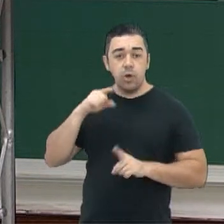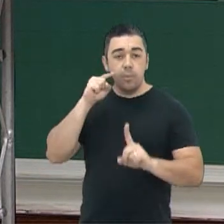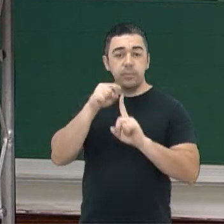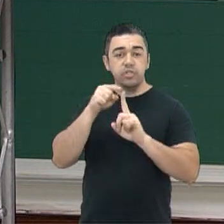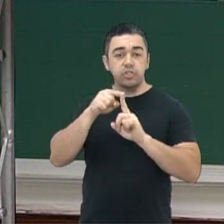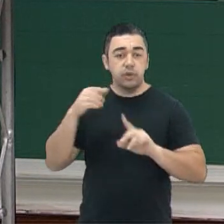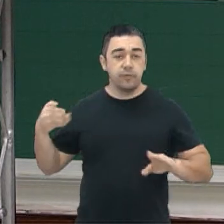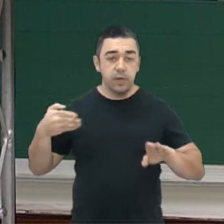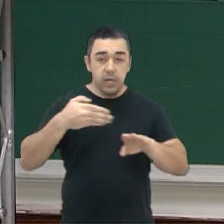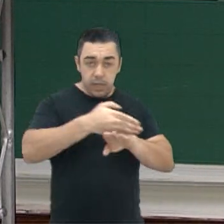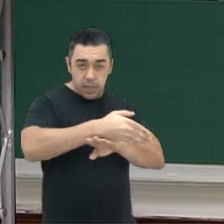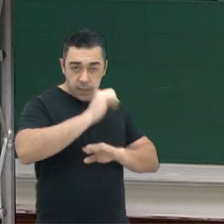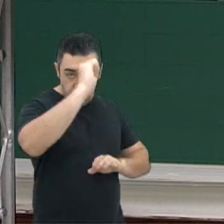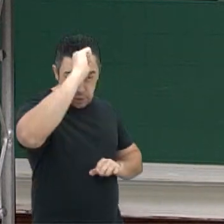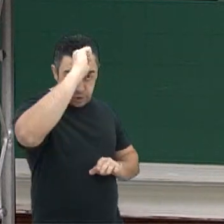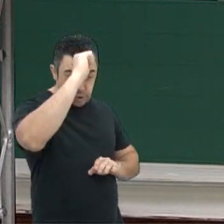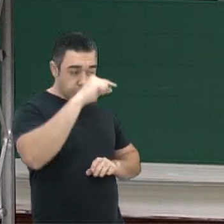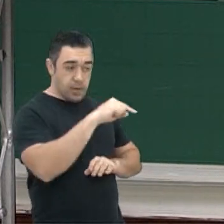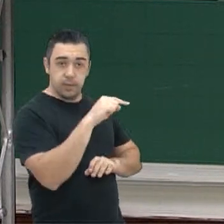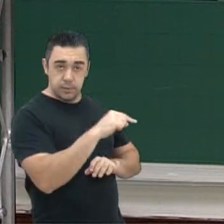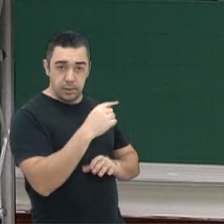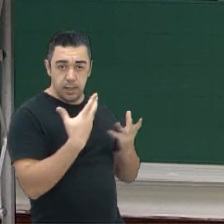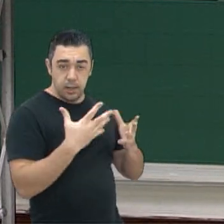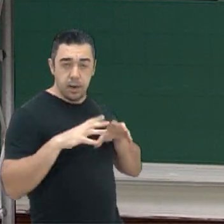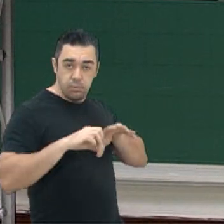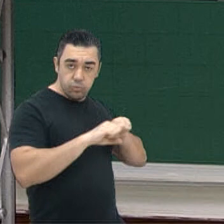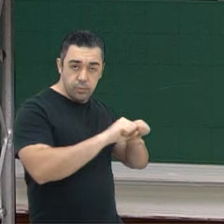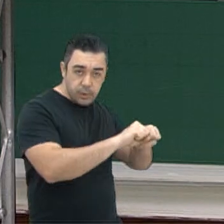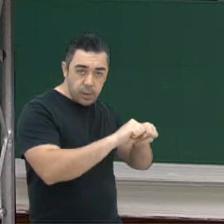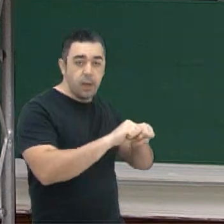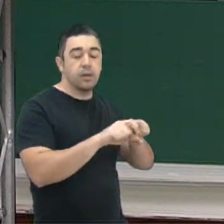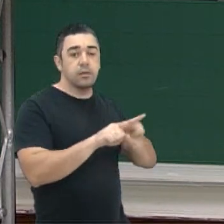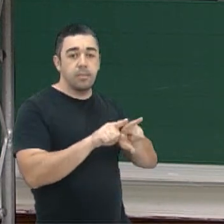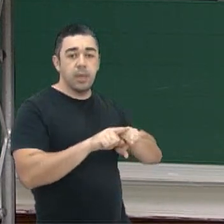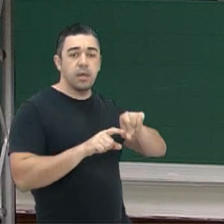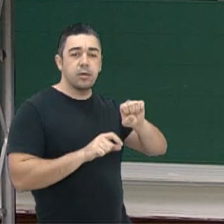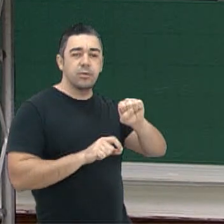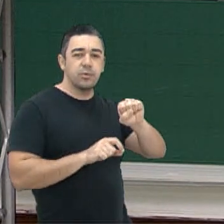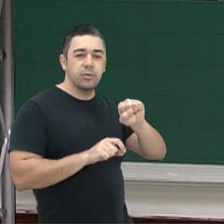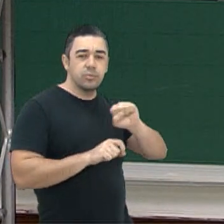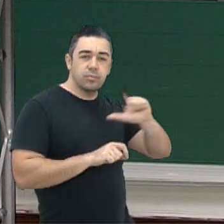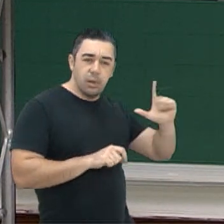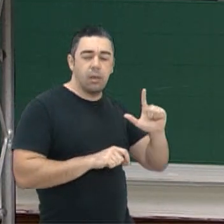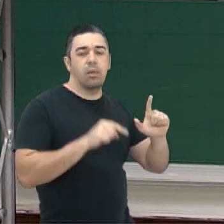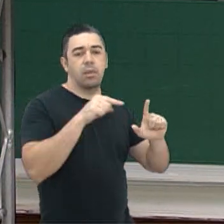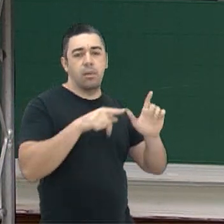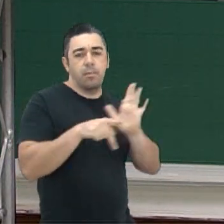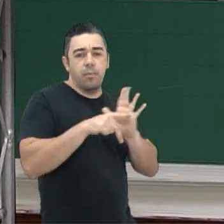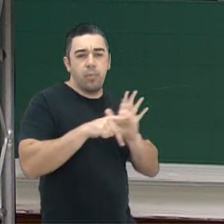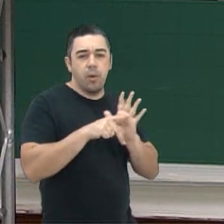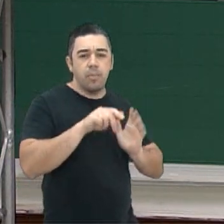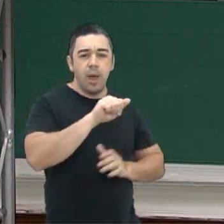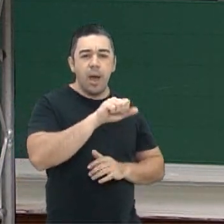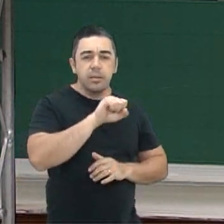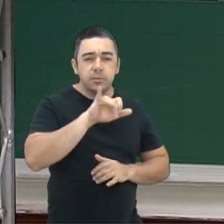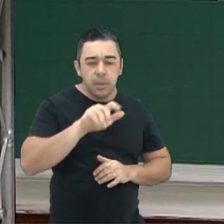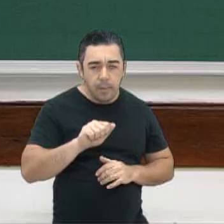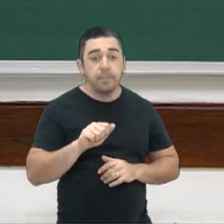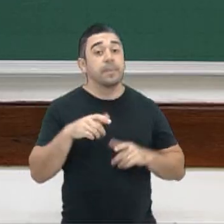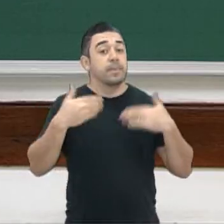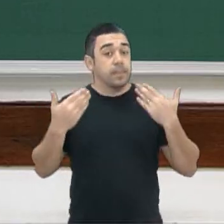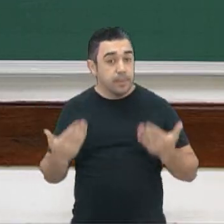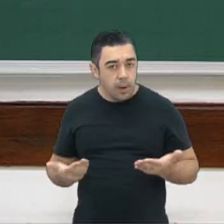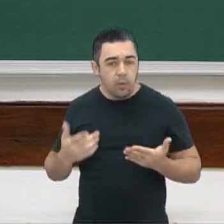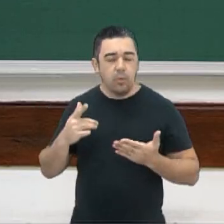em dominar regiões ali das Índias Orientais e do Sudeste Asiático. E para que não acontecesse essa interferência, eles imaginavam assim, olha, vamos enfraquecer